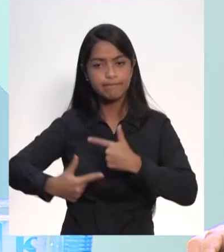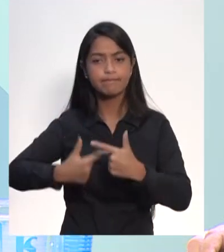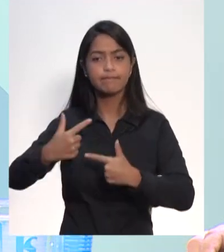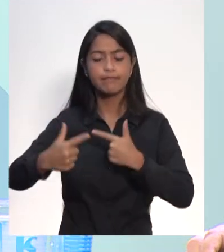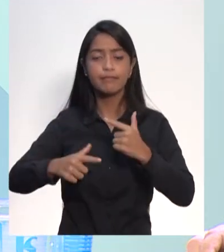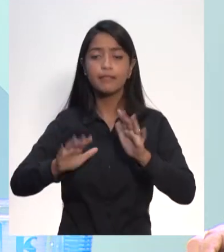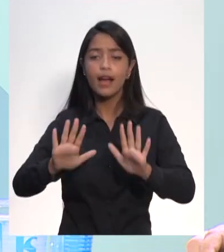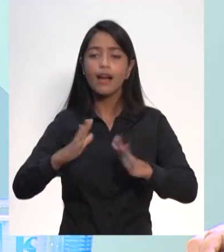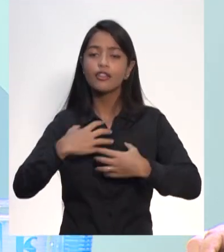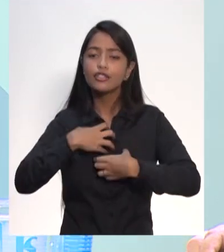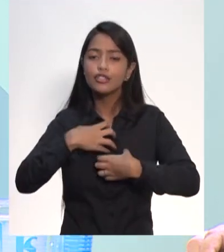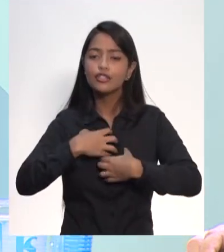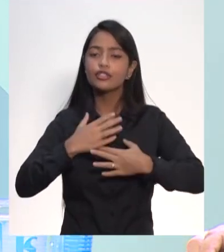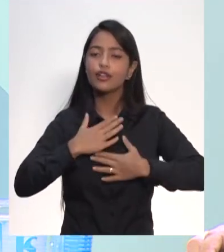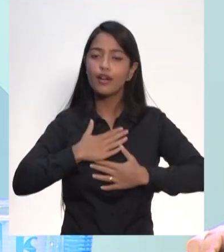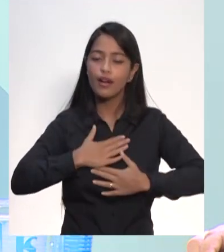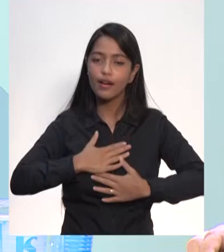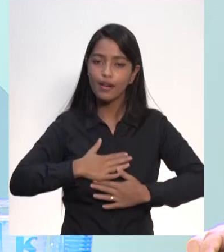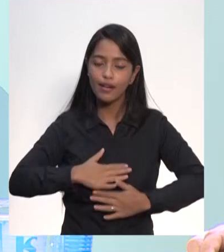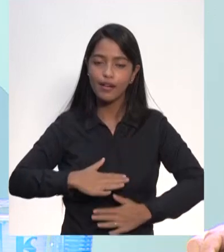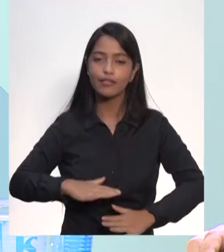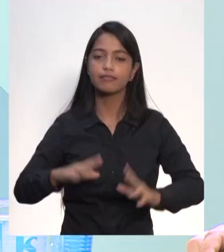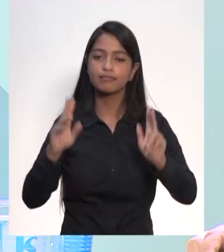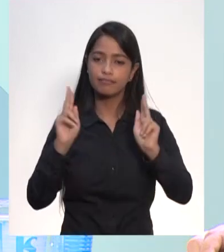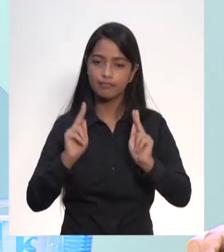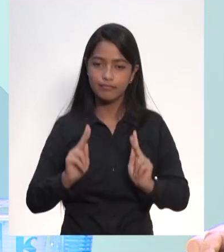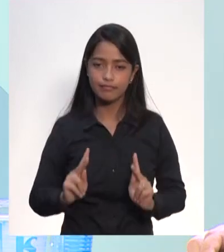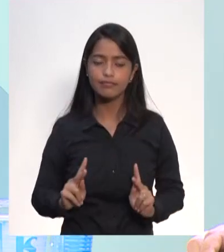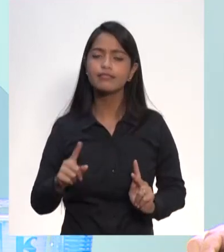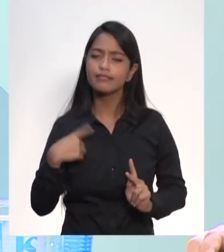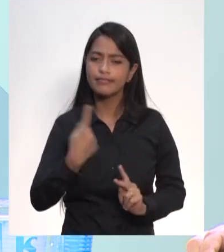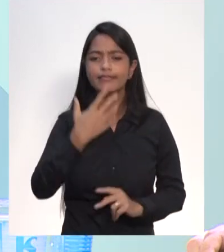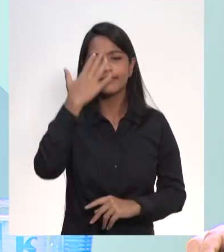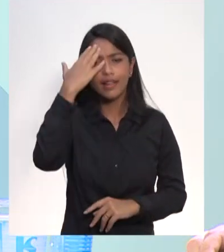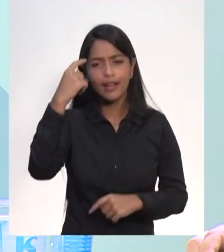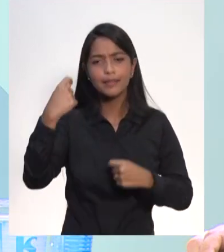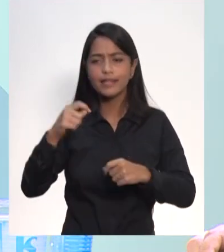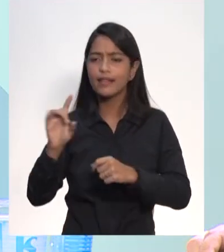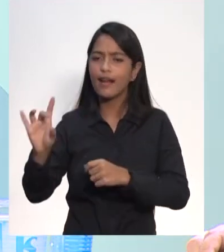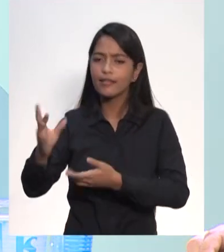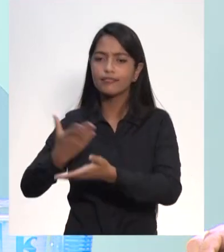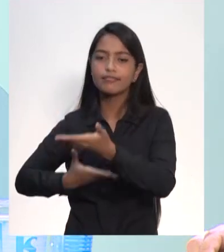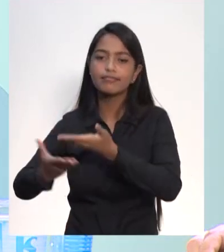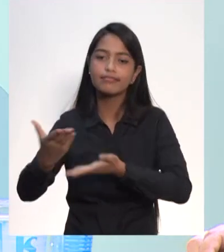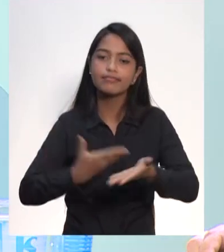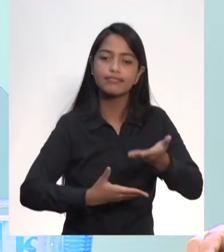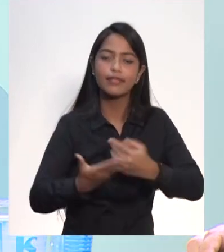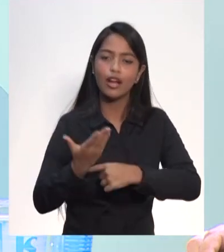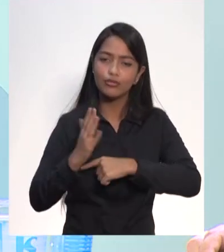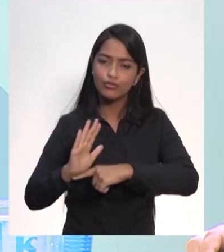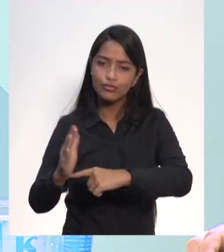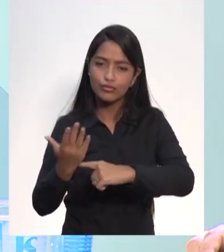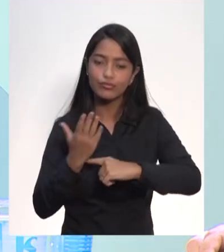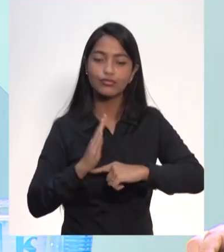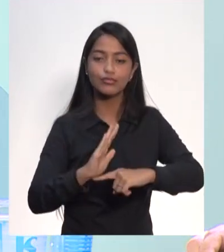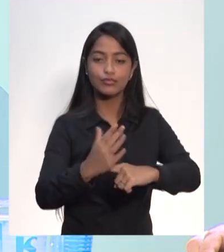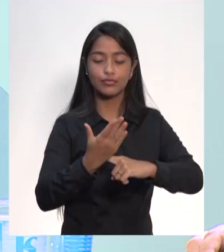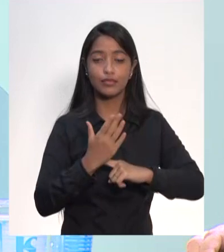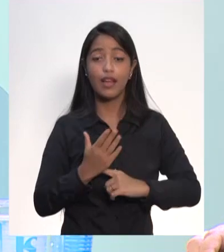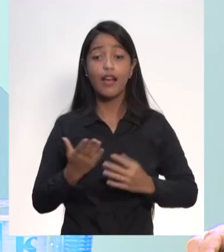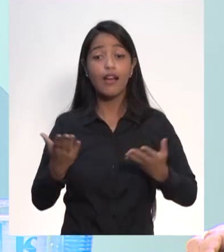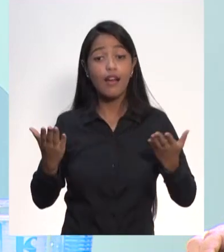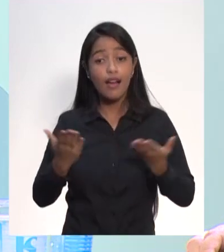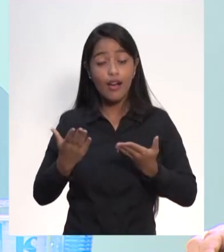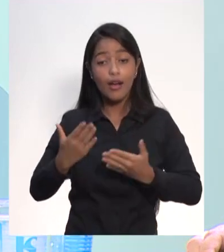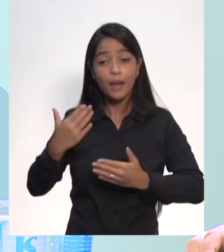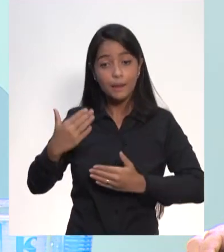maneira tranquila, cientes que precisaremos sim da ajuda um do outro, e que é um processo,